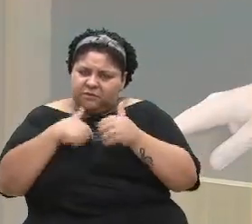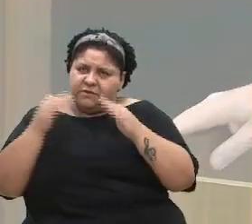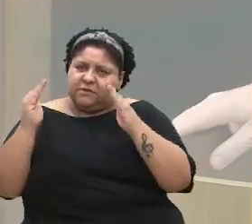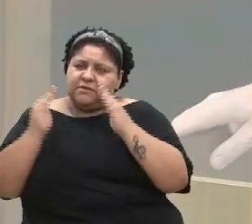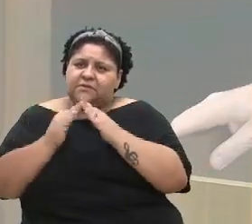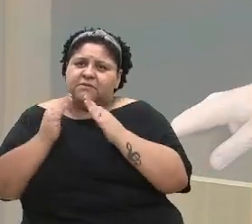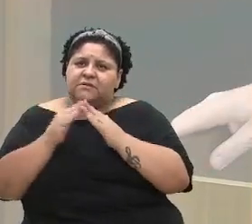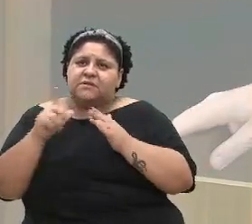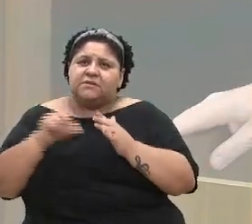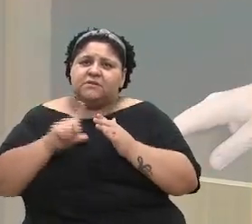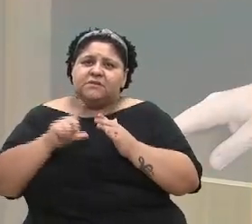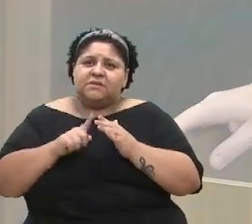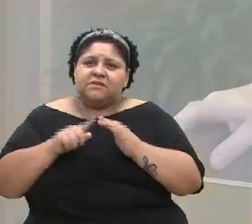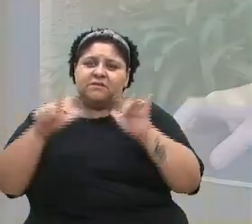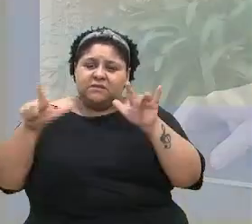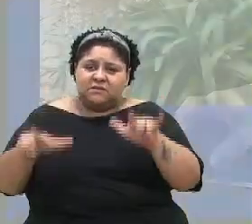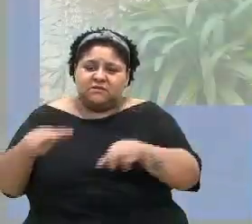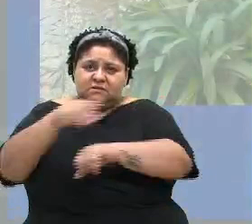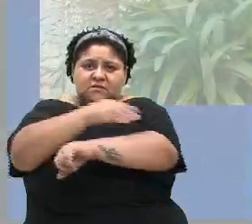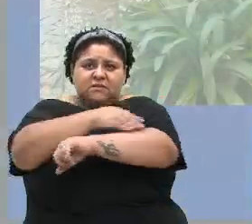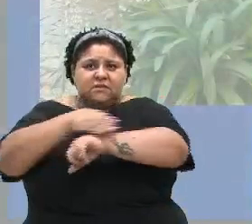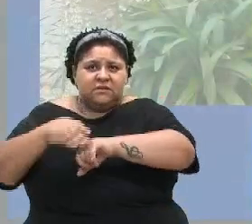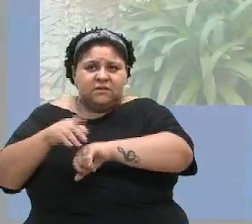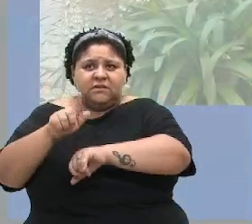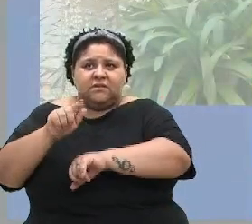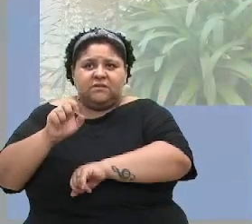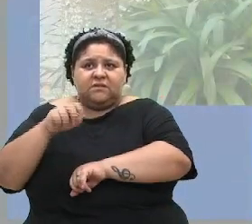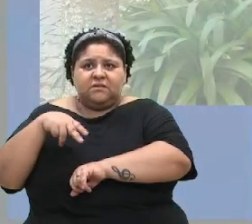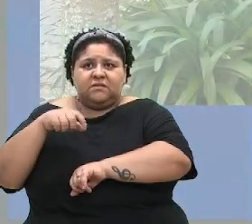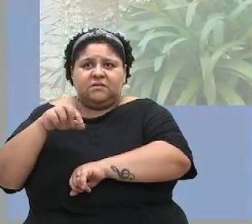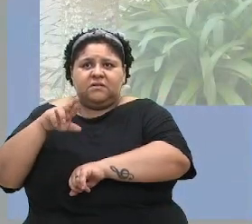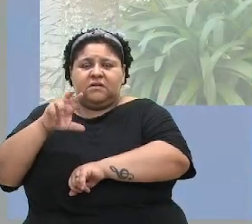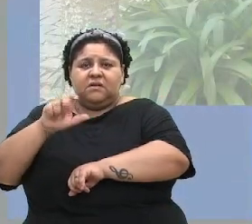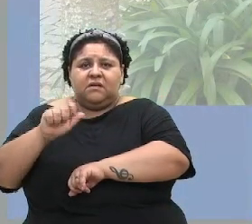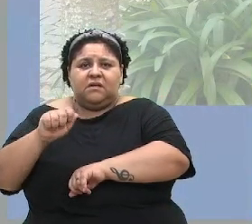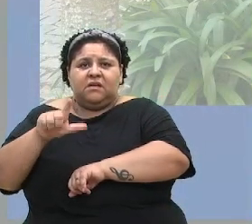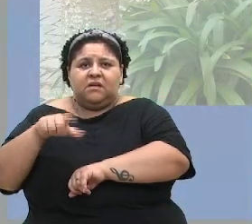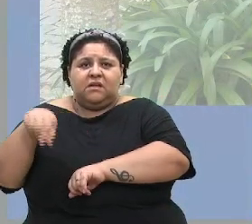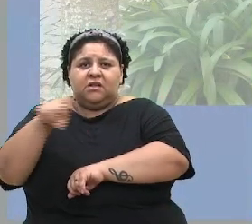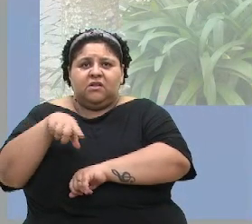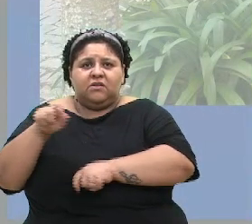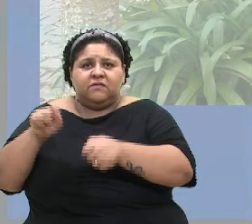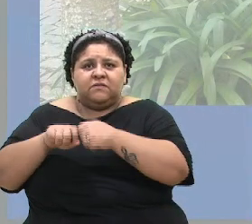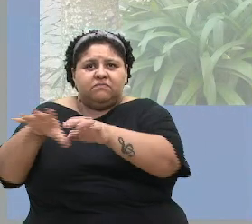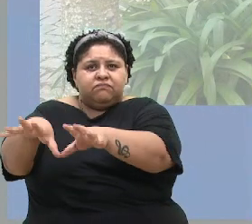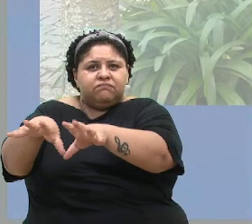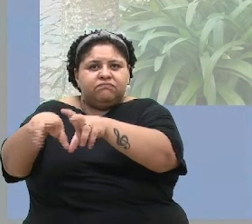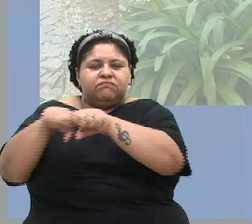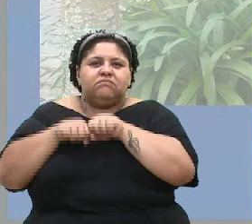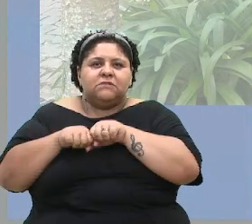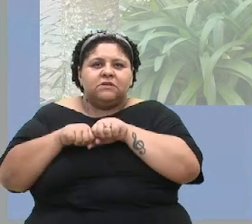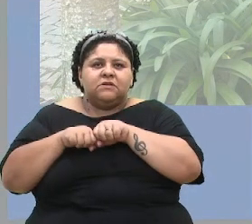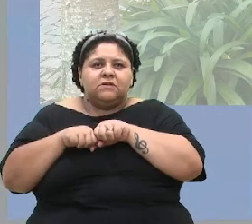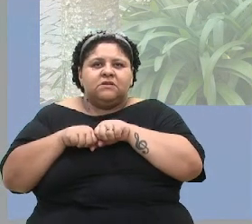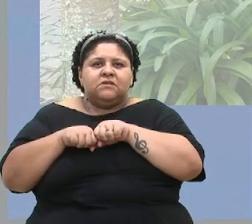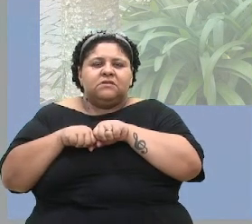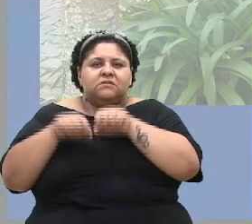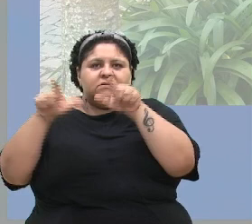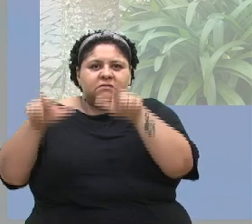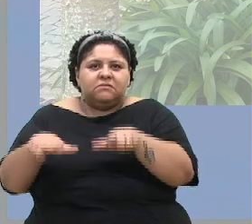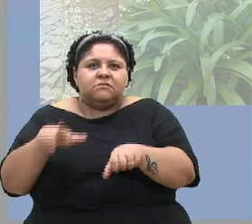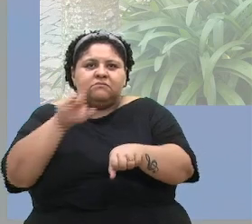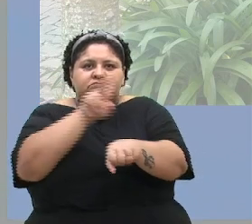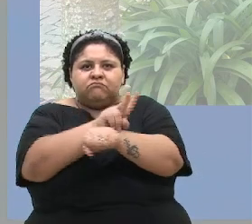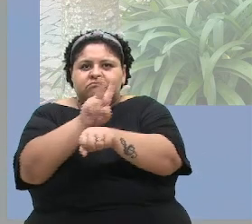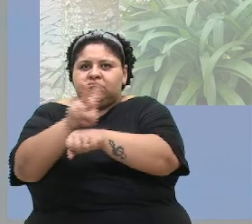residência, existe um canteiro na Rua General Canabarro. Então nós fizemos a adoção desta área também, cuidando